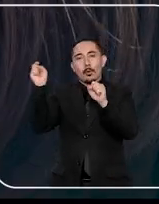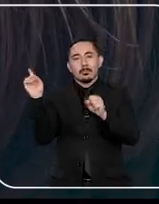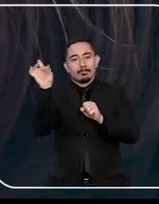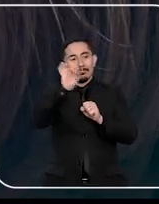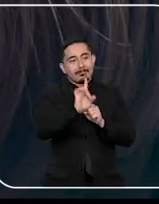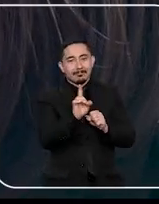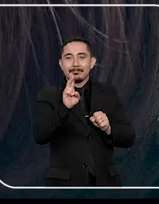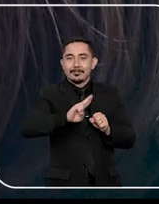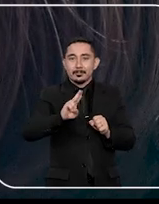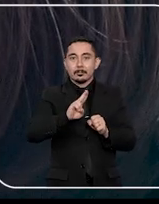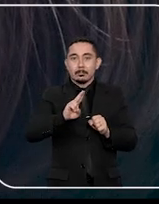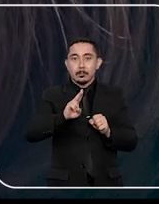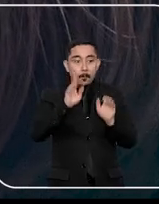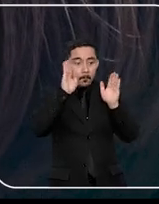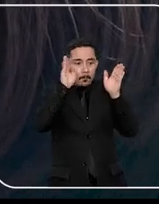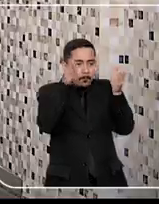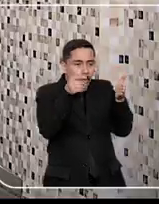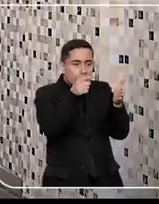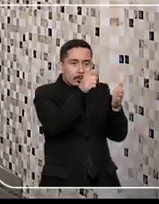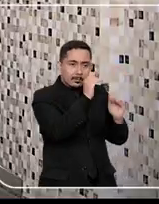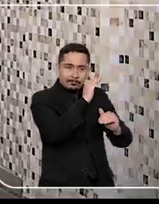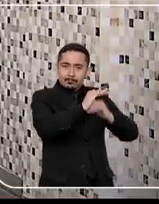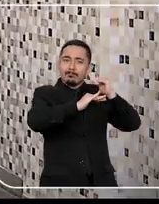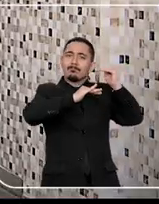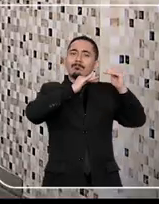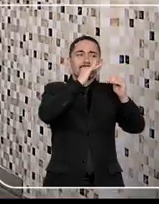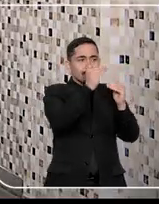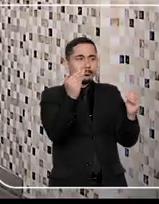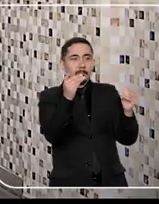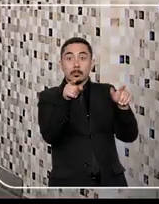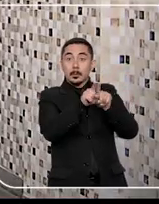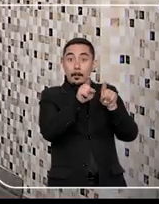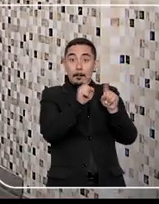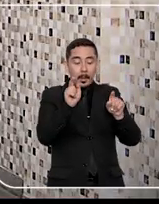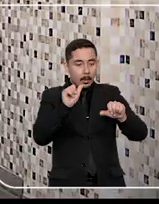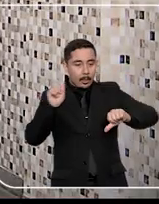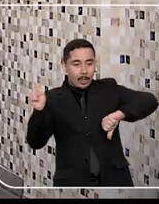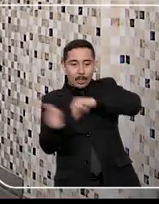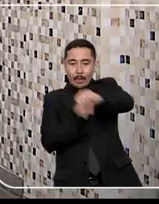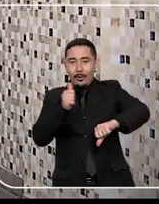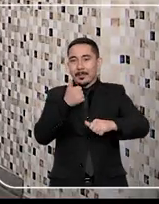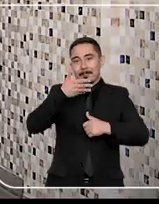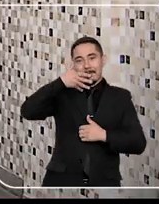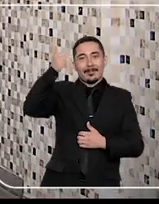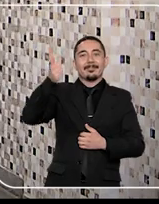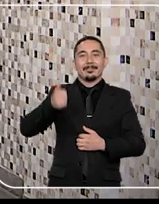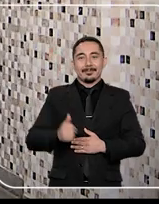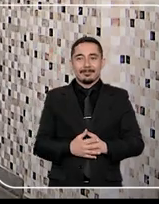importante trabalho, cujo potencial é extremamente transformador.